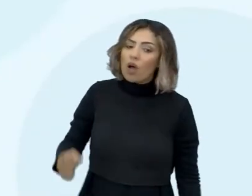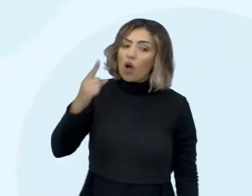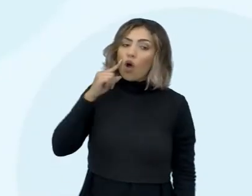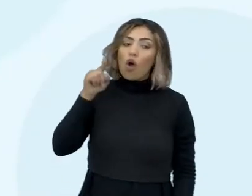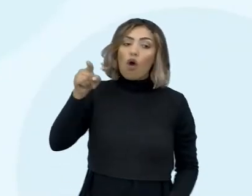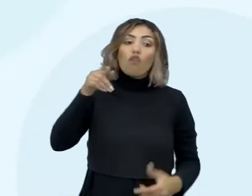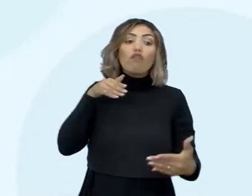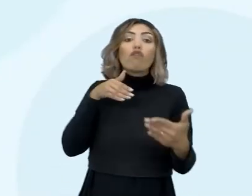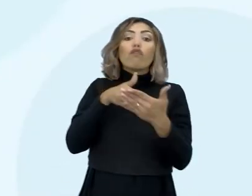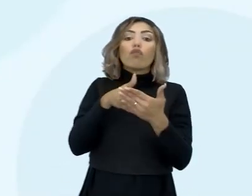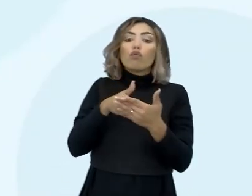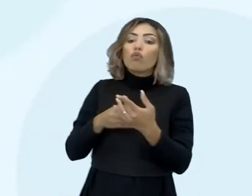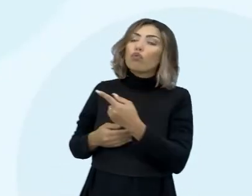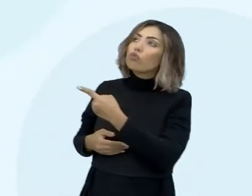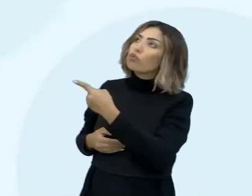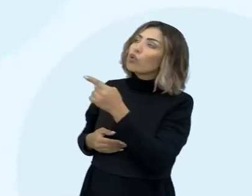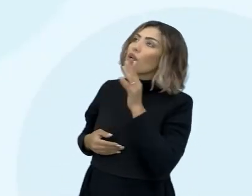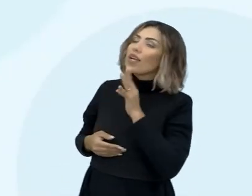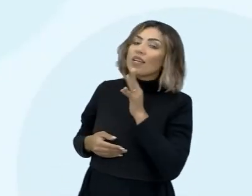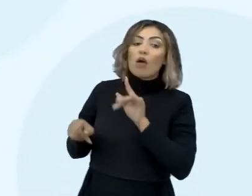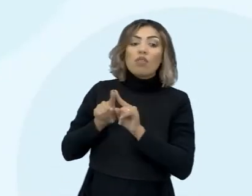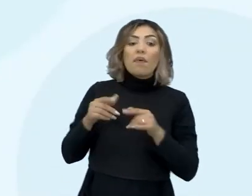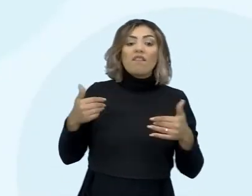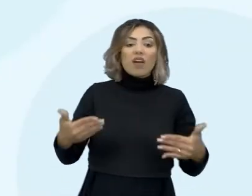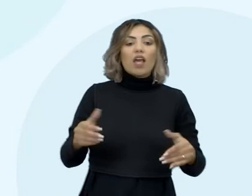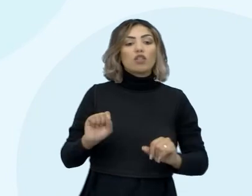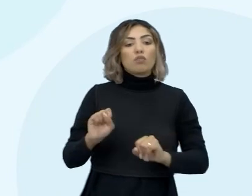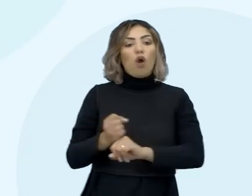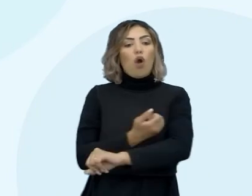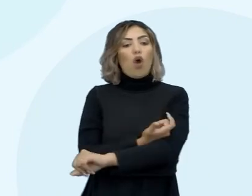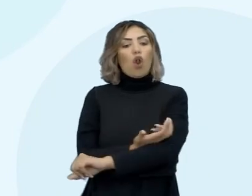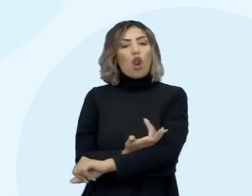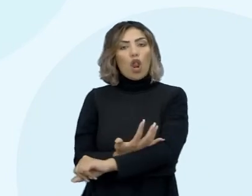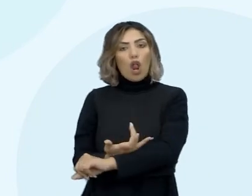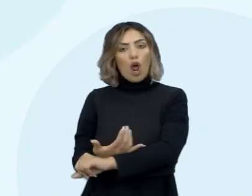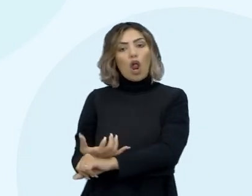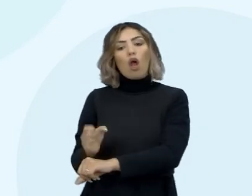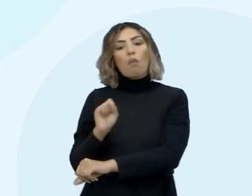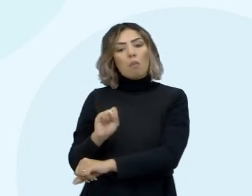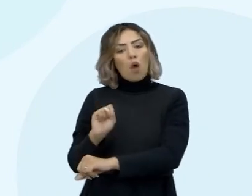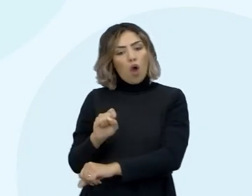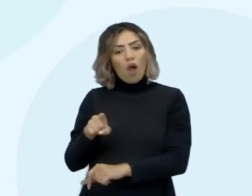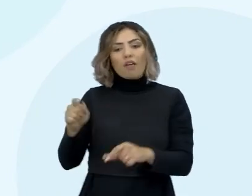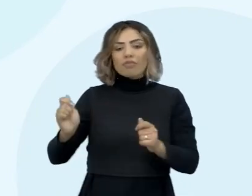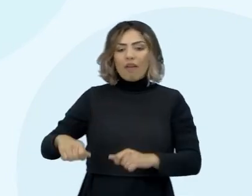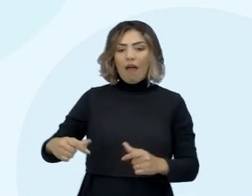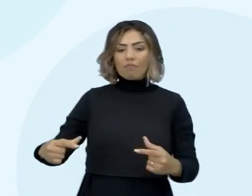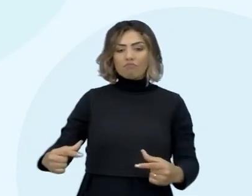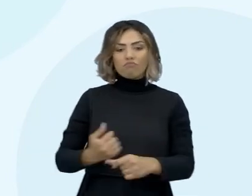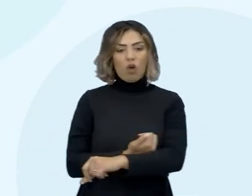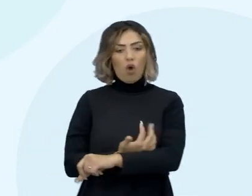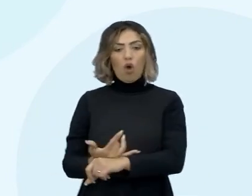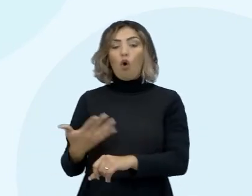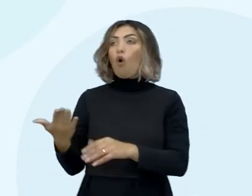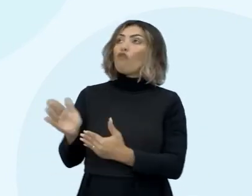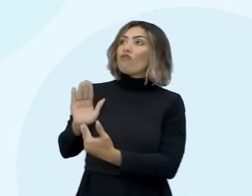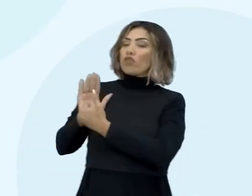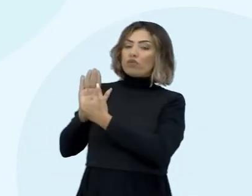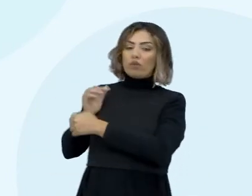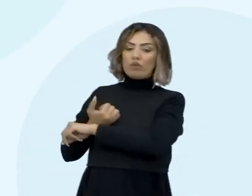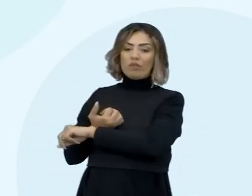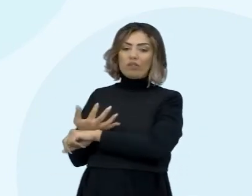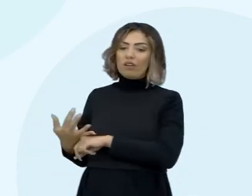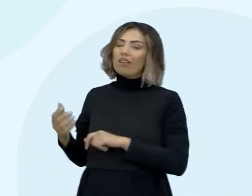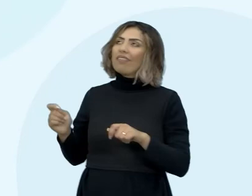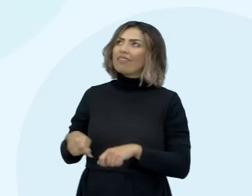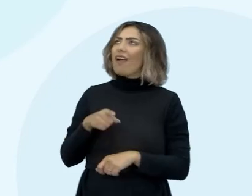lá no fundo, ou ali na frente mesmo para fazer aquela horta, então, né? A horta cabe direitinho ali, olha cabe só, um paisagismo. vamos integrar esses projetos aí, né?